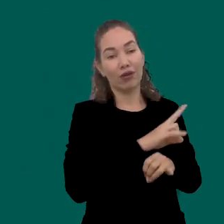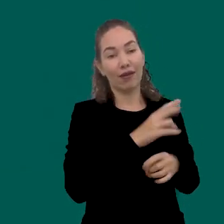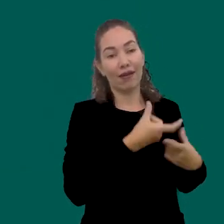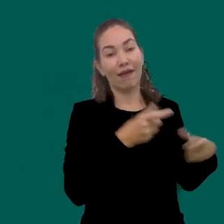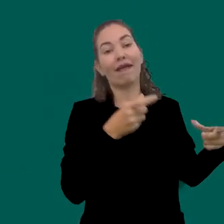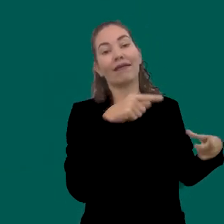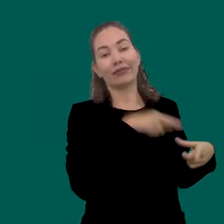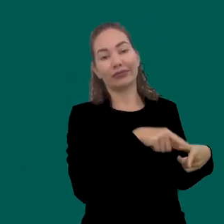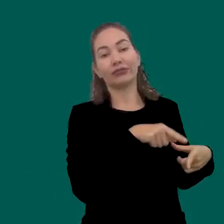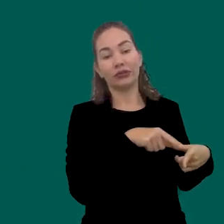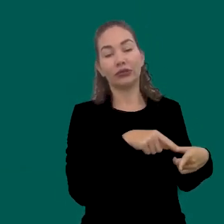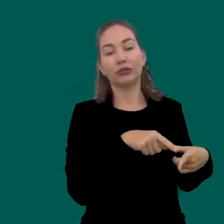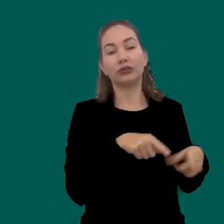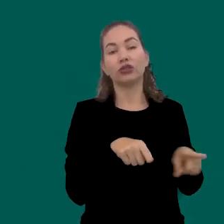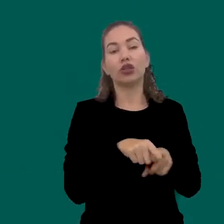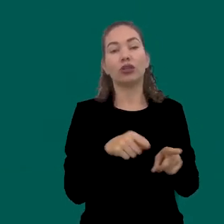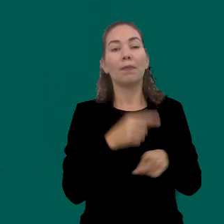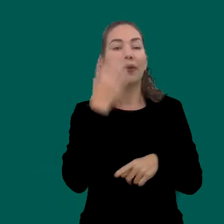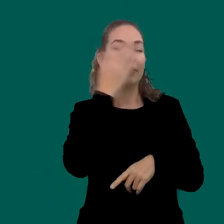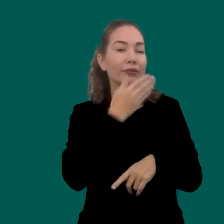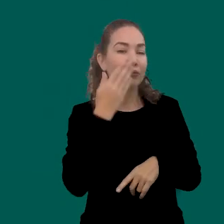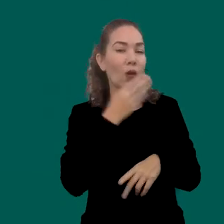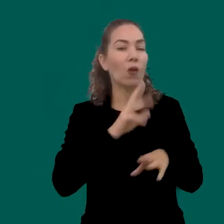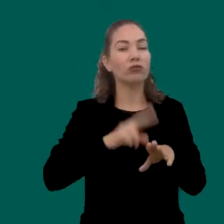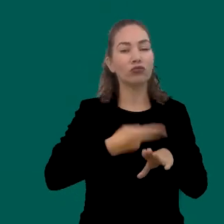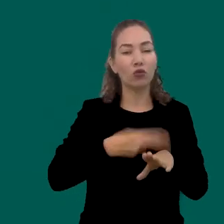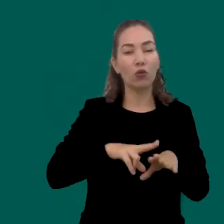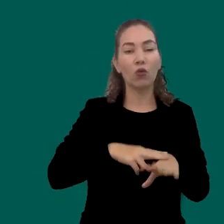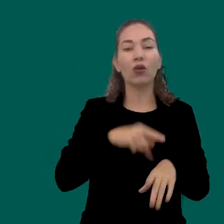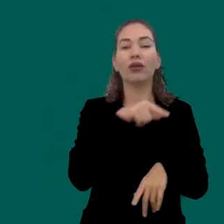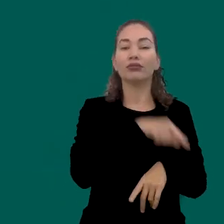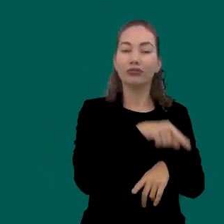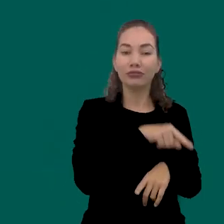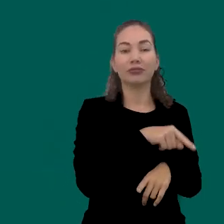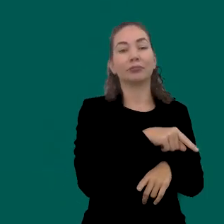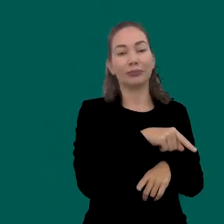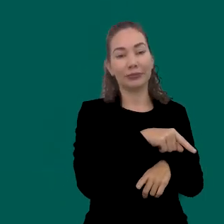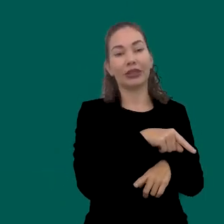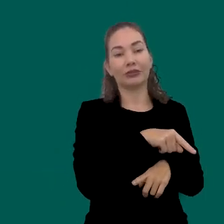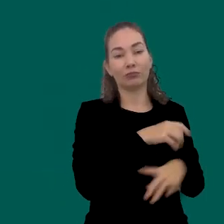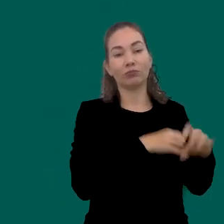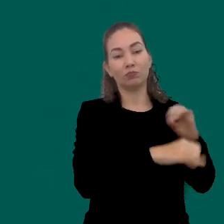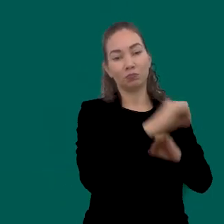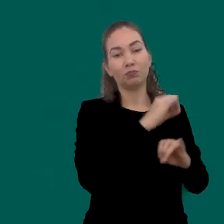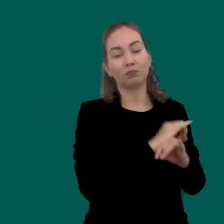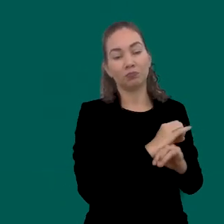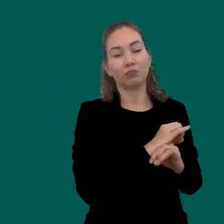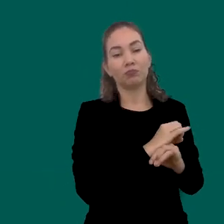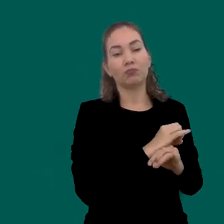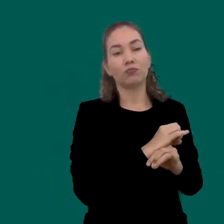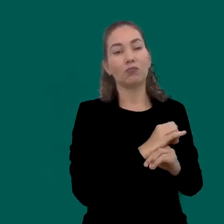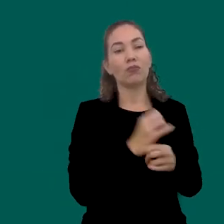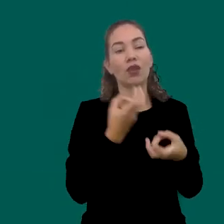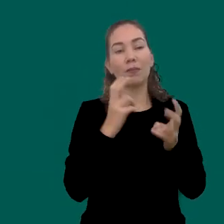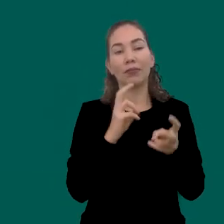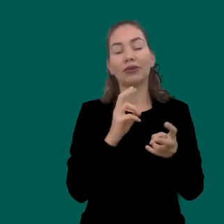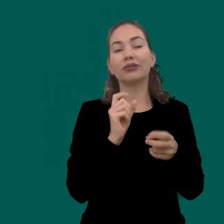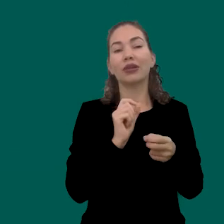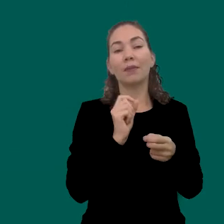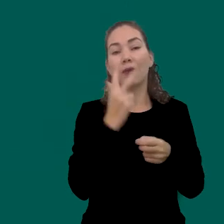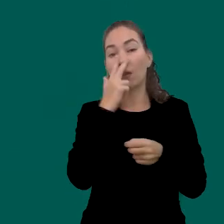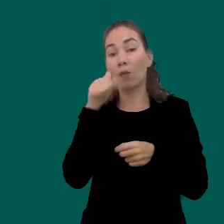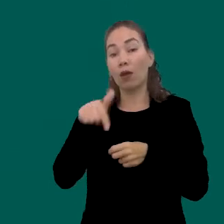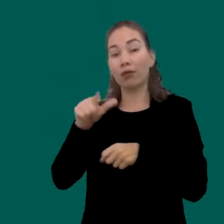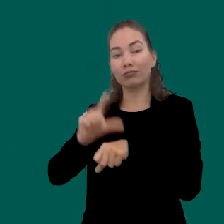consumo de guloseimas, chocolates, essa coisa é muito grande também. a gente acaba não vendo tanto quanto na